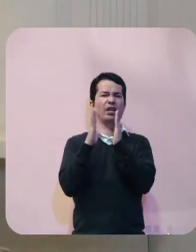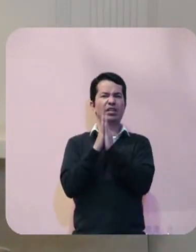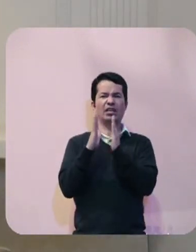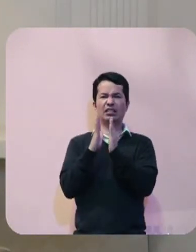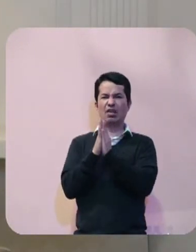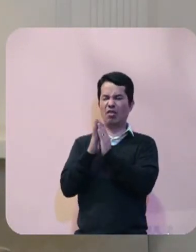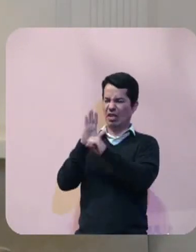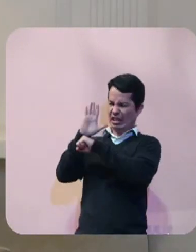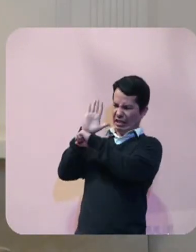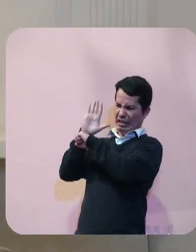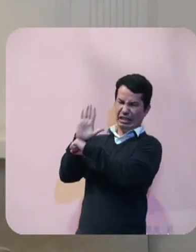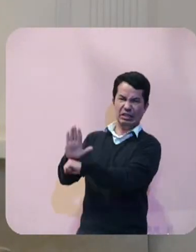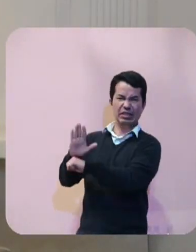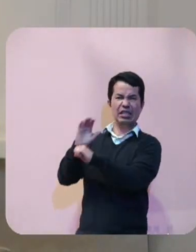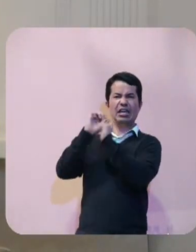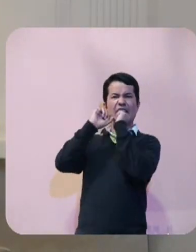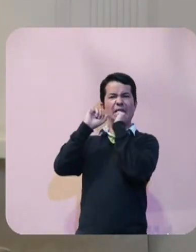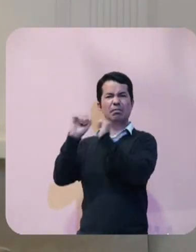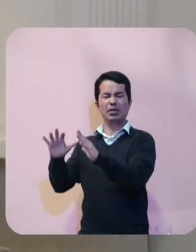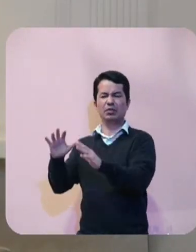a favor dele.